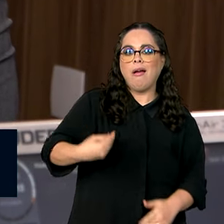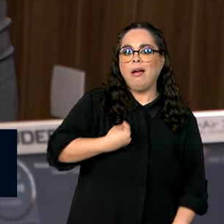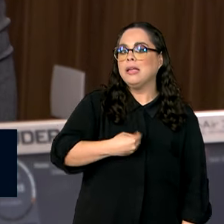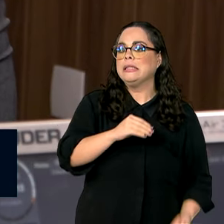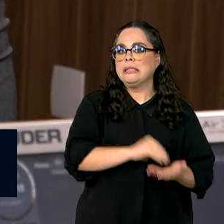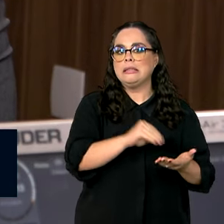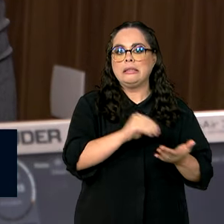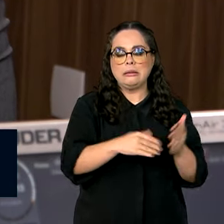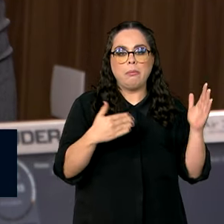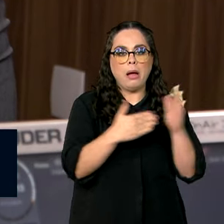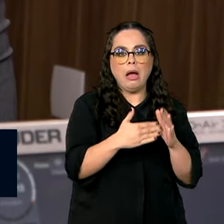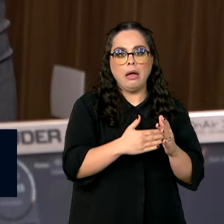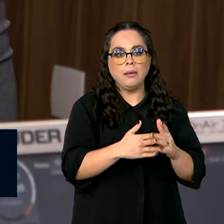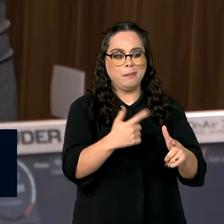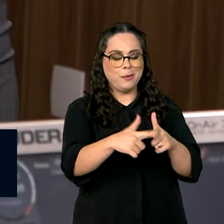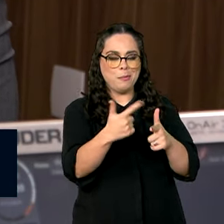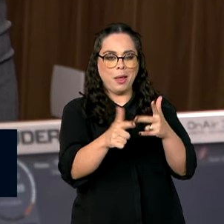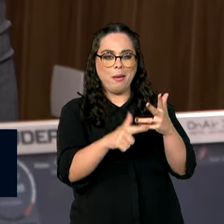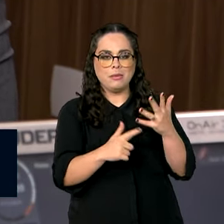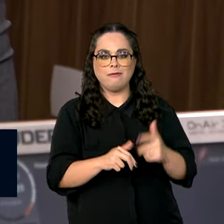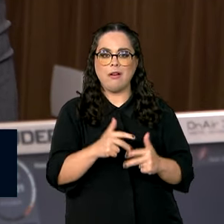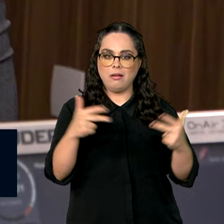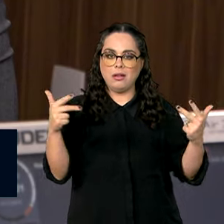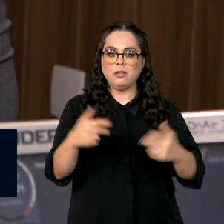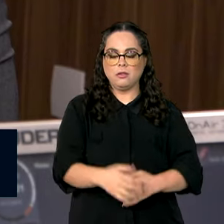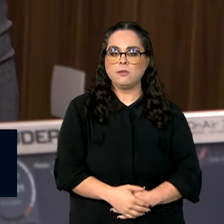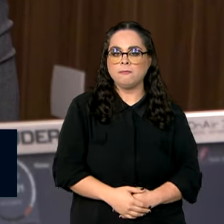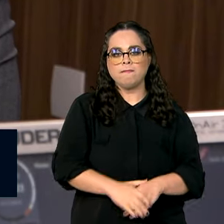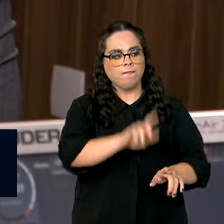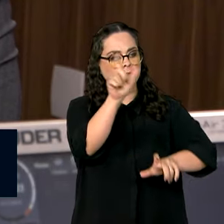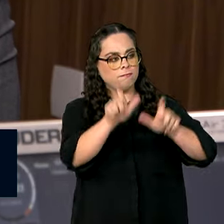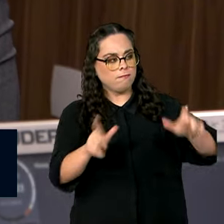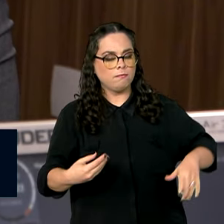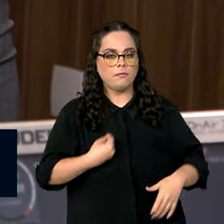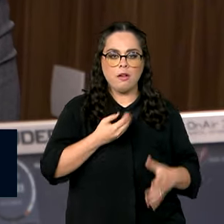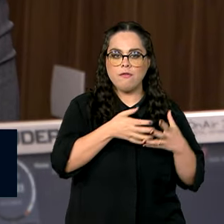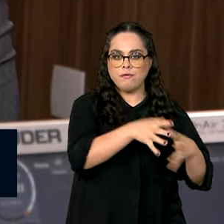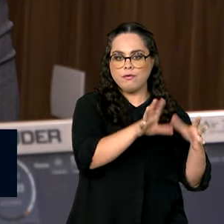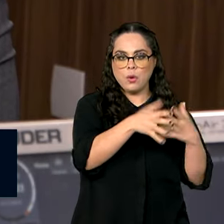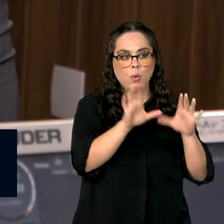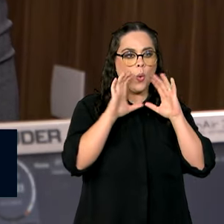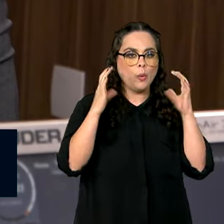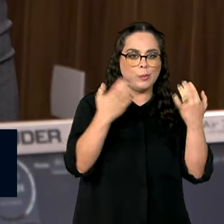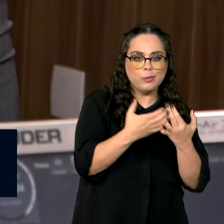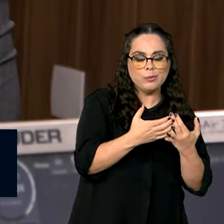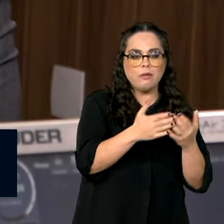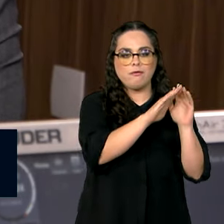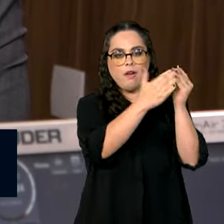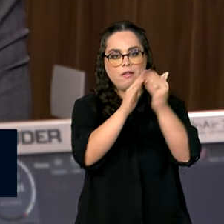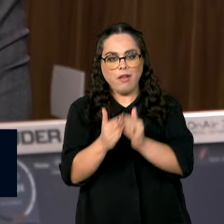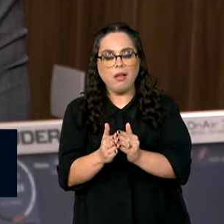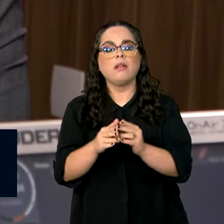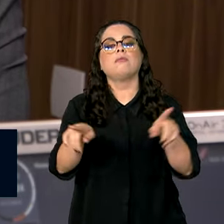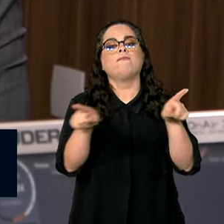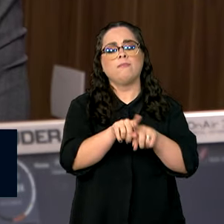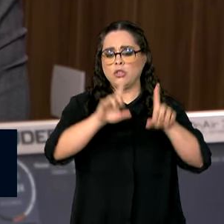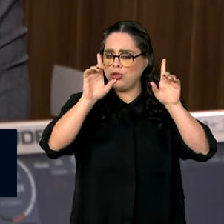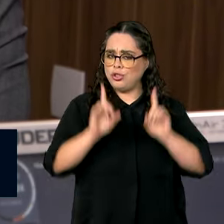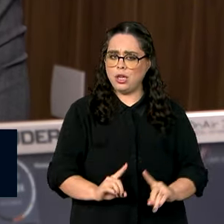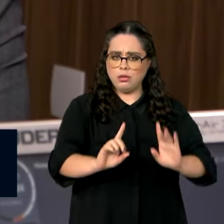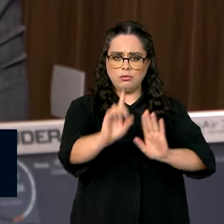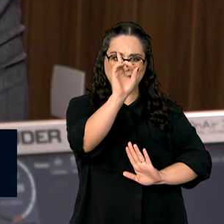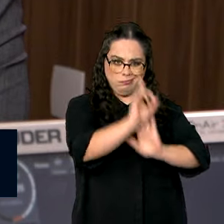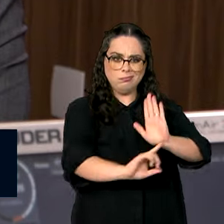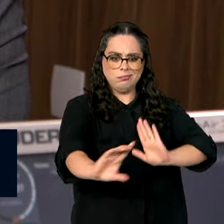ausência desse serviço que ele ocasiona eh as pessoas que vivem nas comunidades que vivem nas favelas tem o mesmo direito de receber